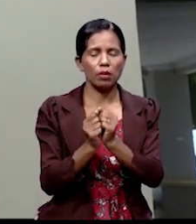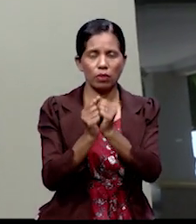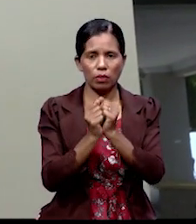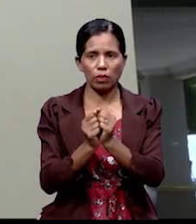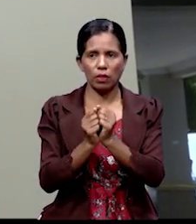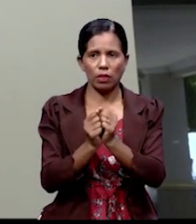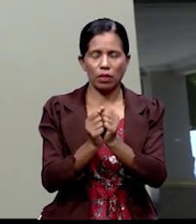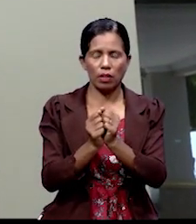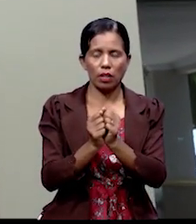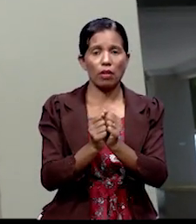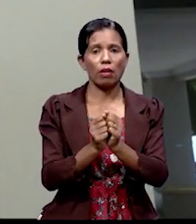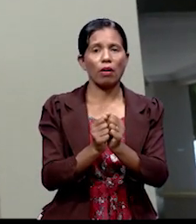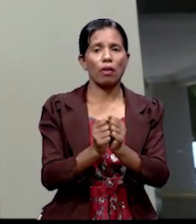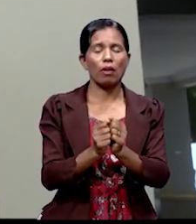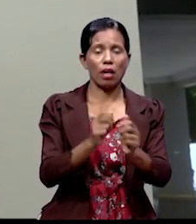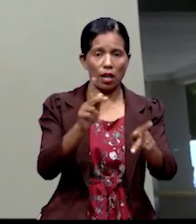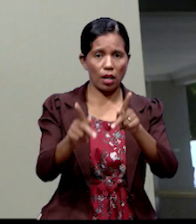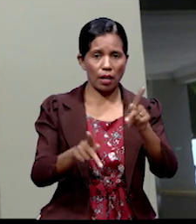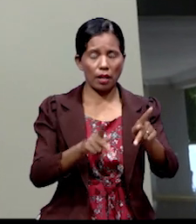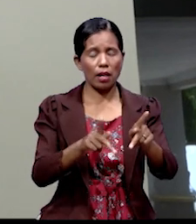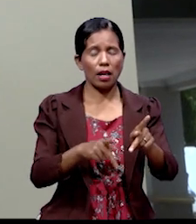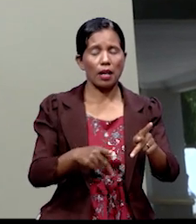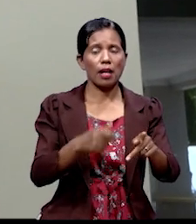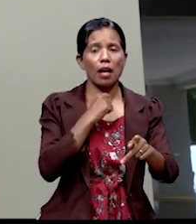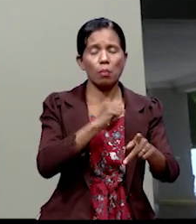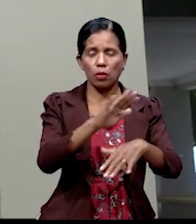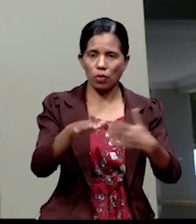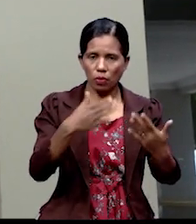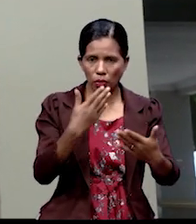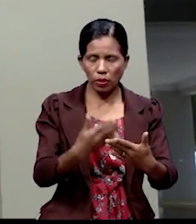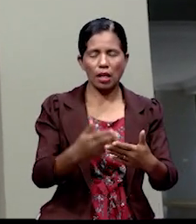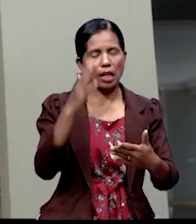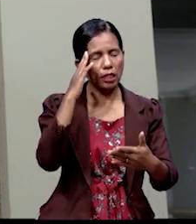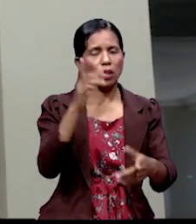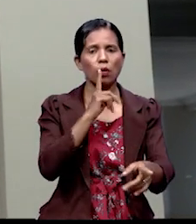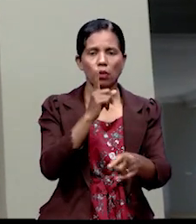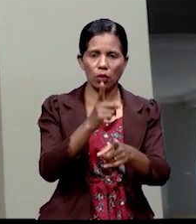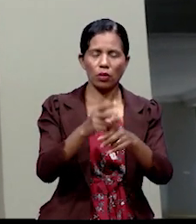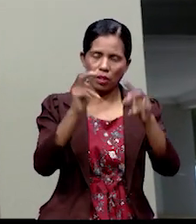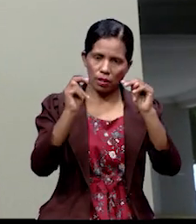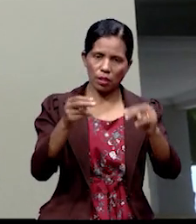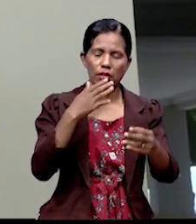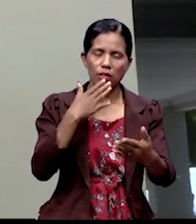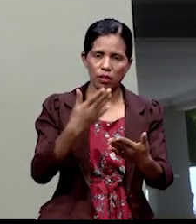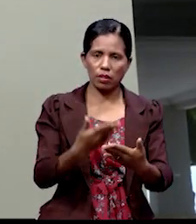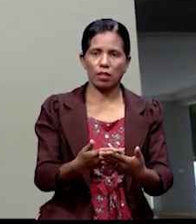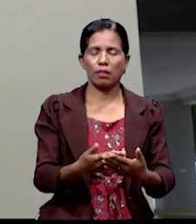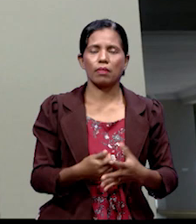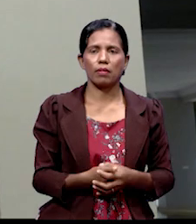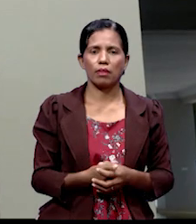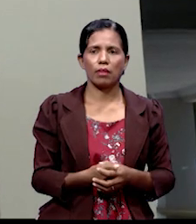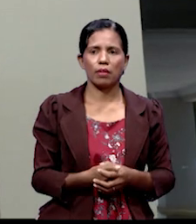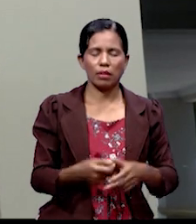com a anunciatura, era que até no loz, em que dia, em que mês, mas